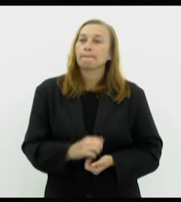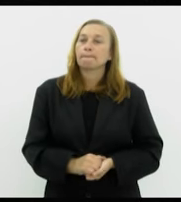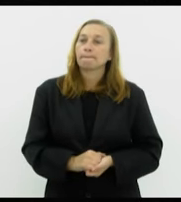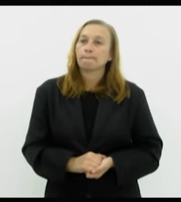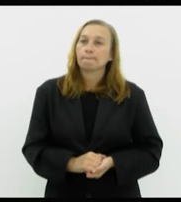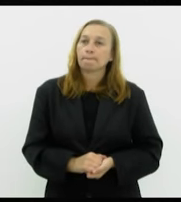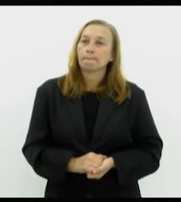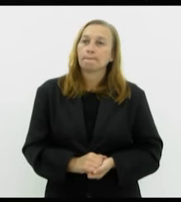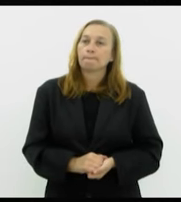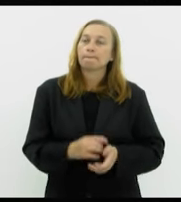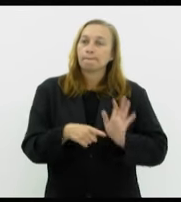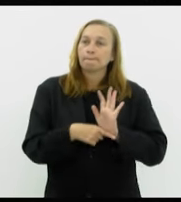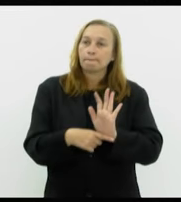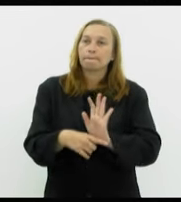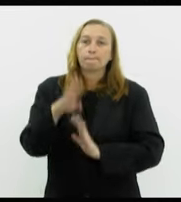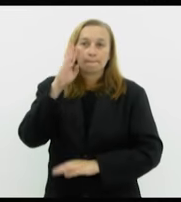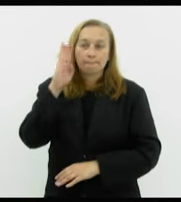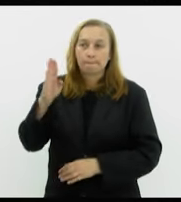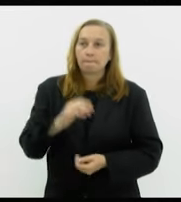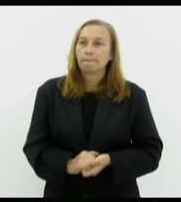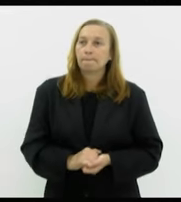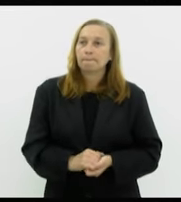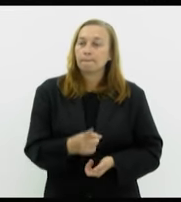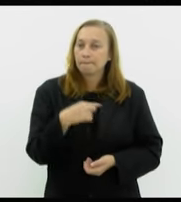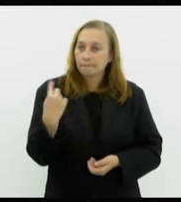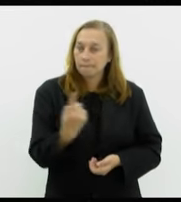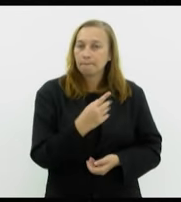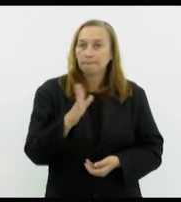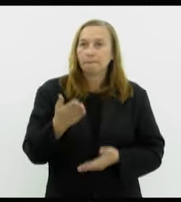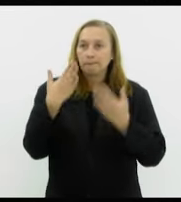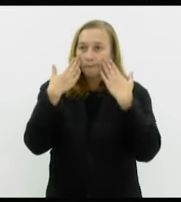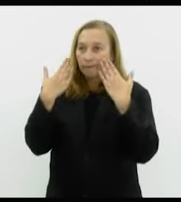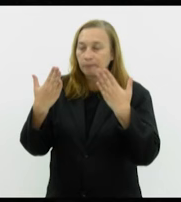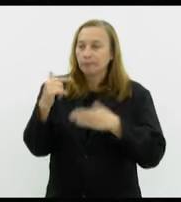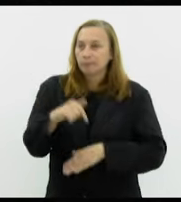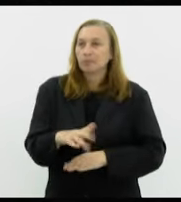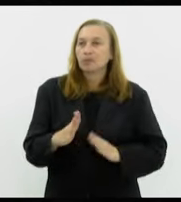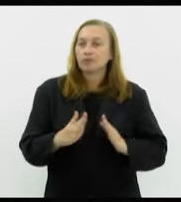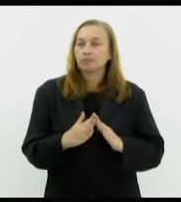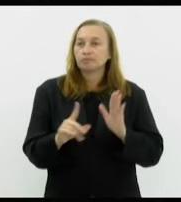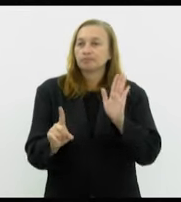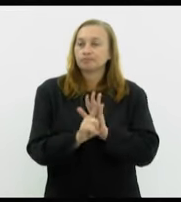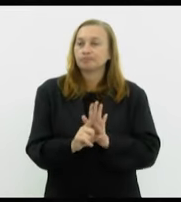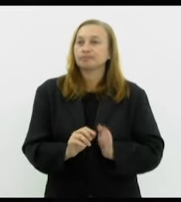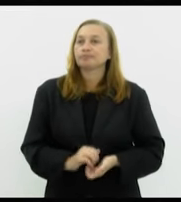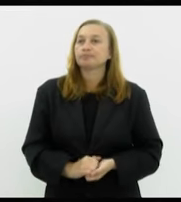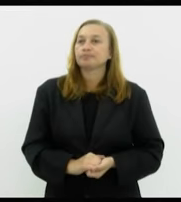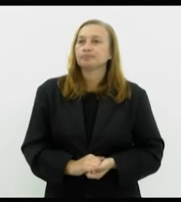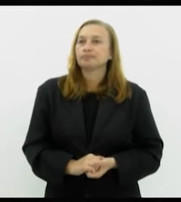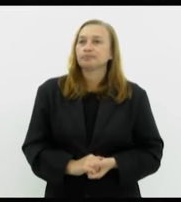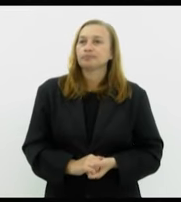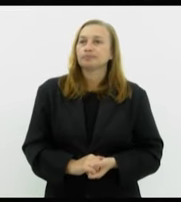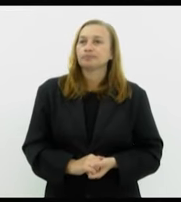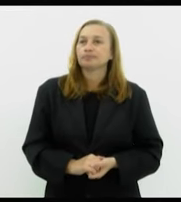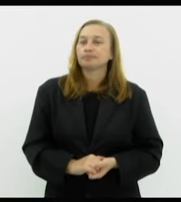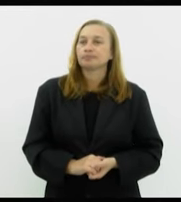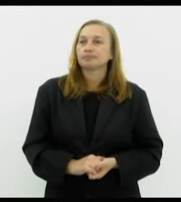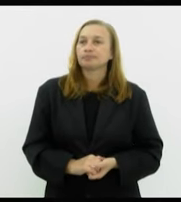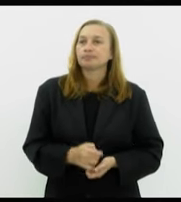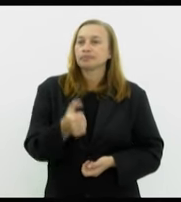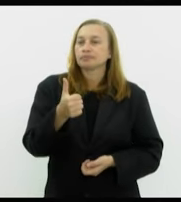contribuição fundamental. Nós já apresentamos aqui na Casa Legislativa cerca de